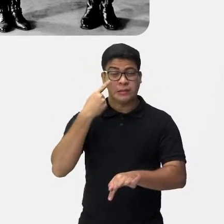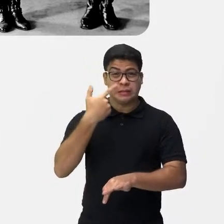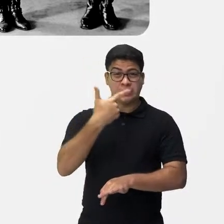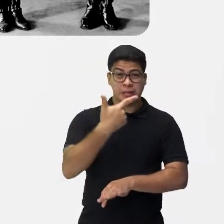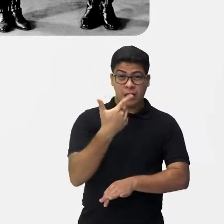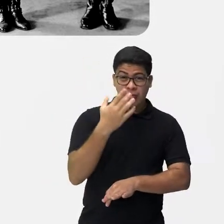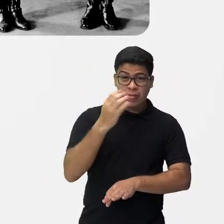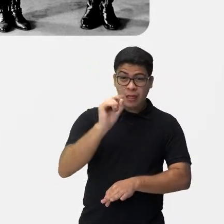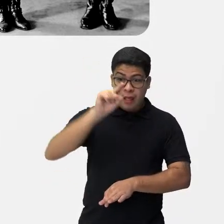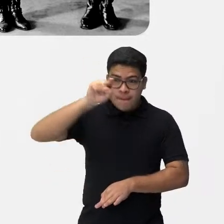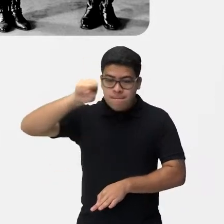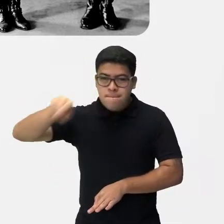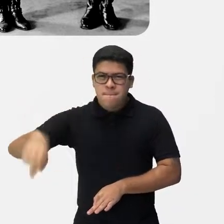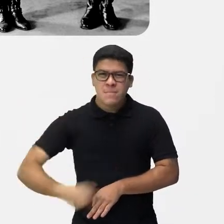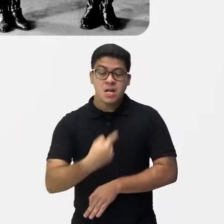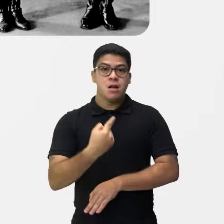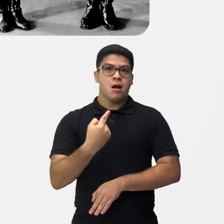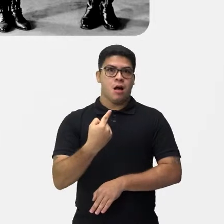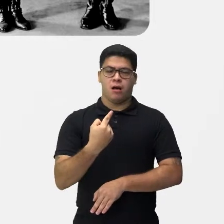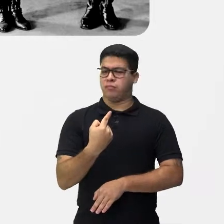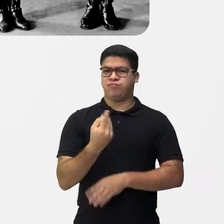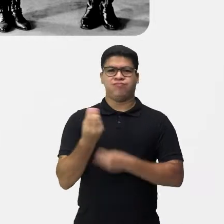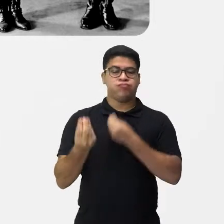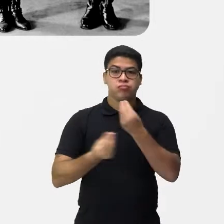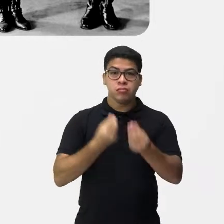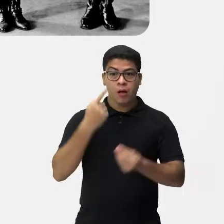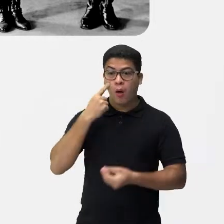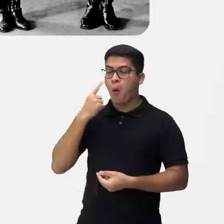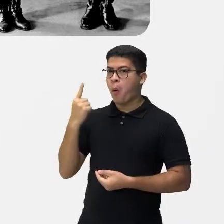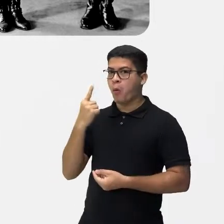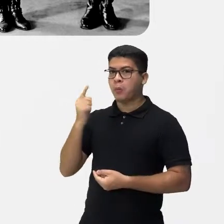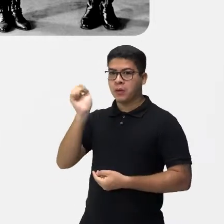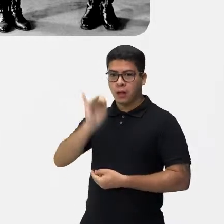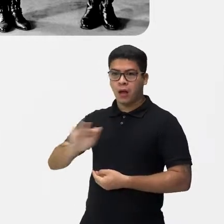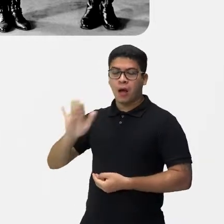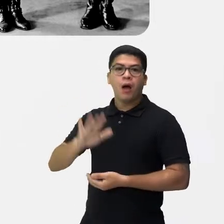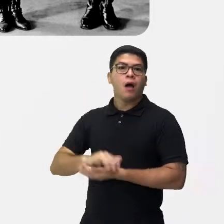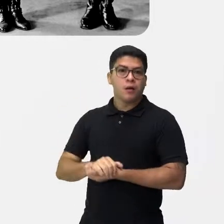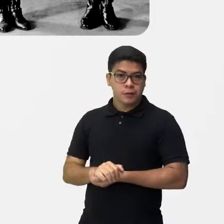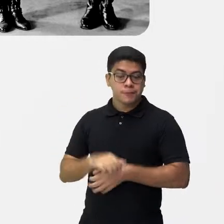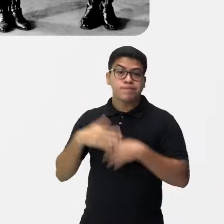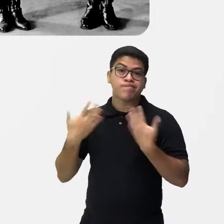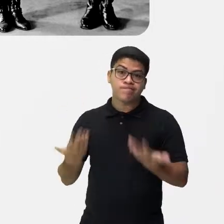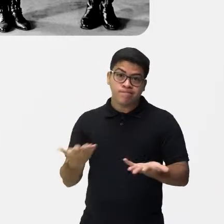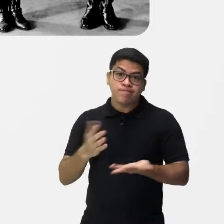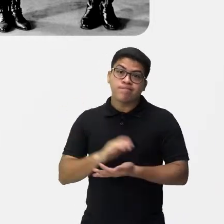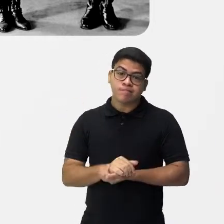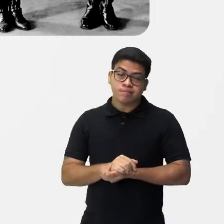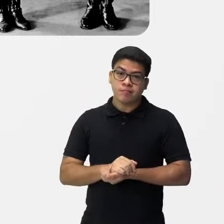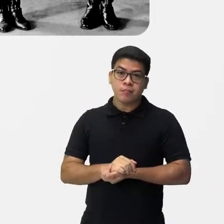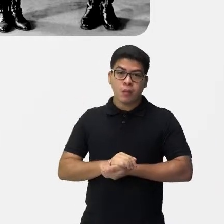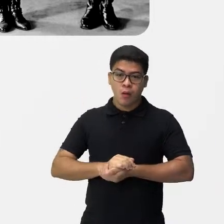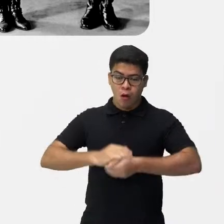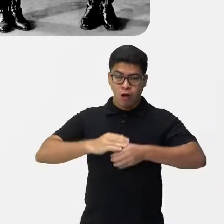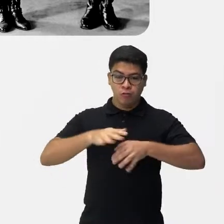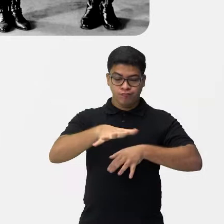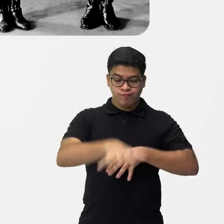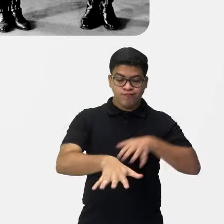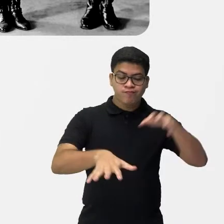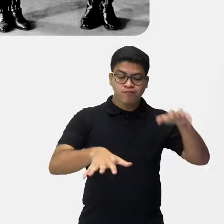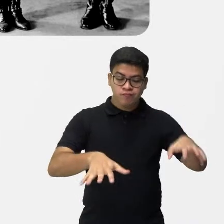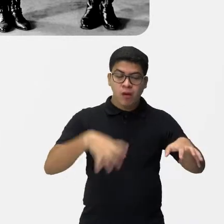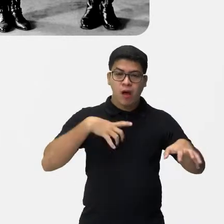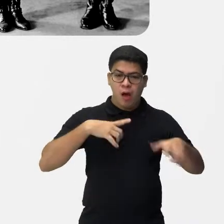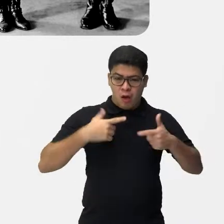aqui no Extremo Oriente o Japão se armando para disputar com os europeus e estadunidenses o controle do